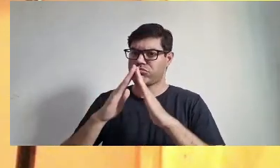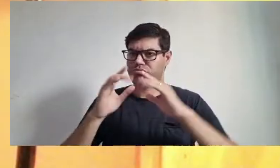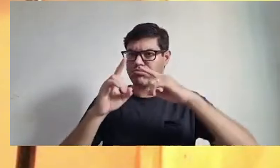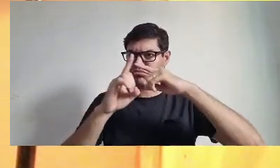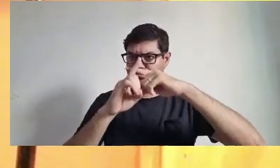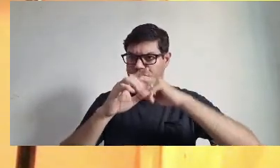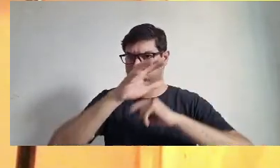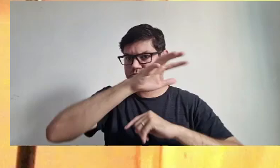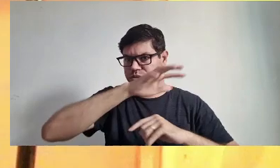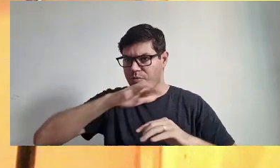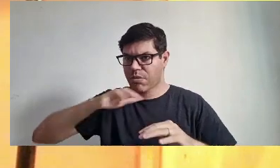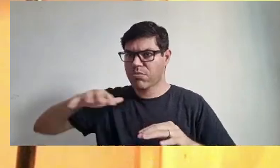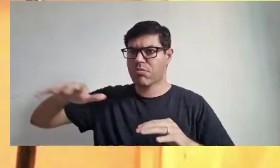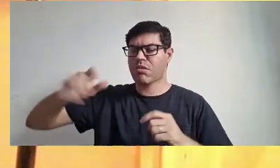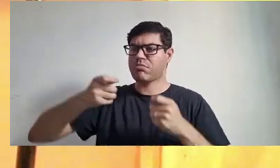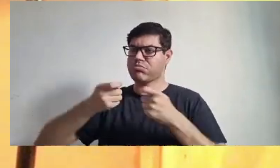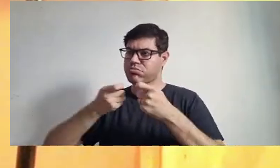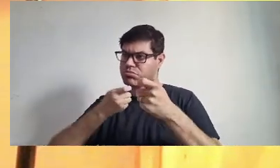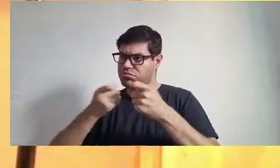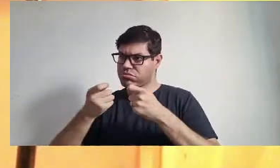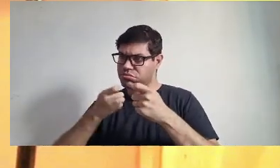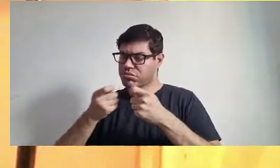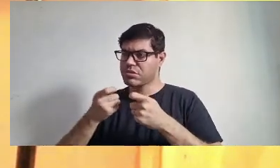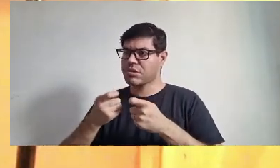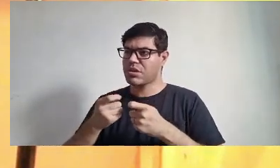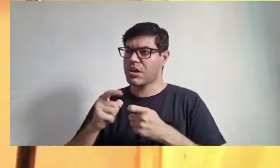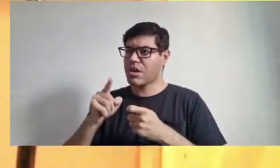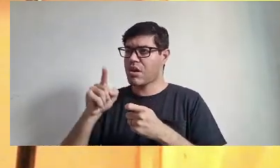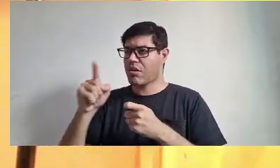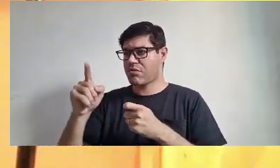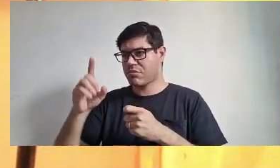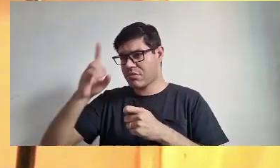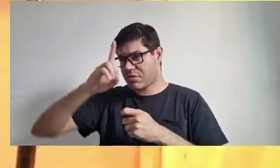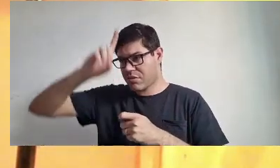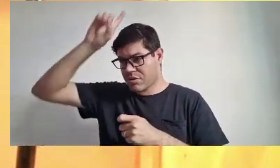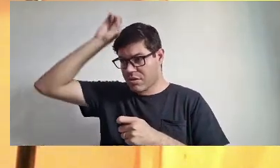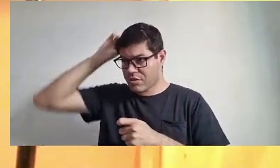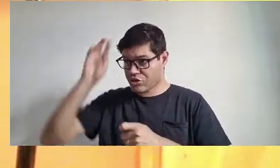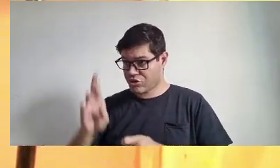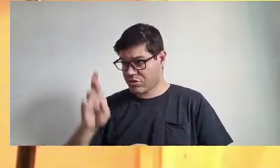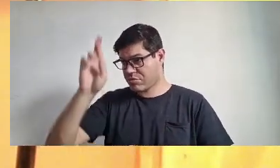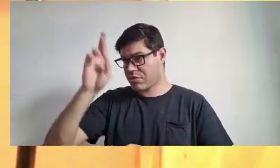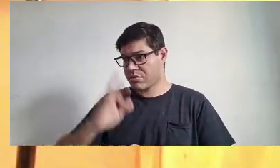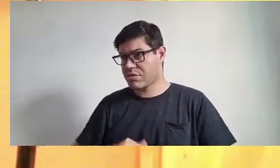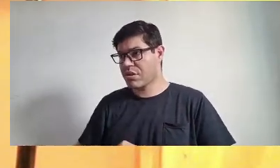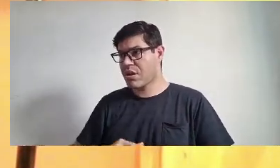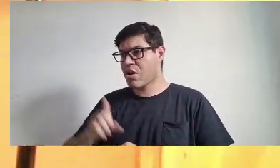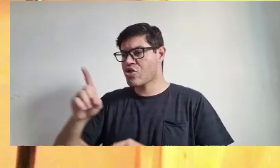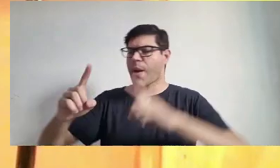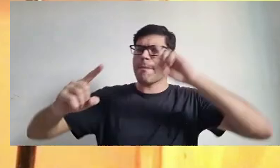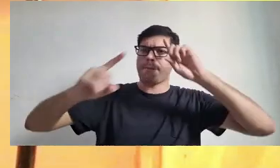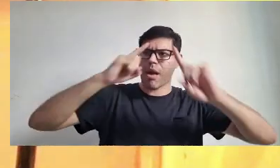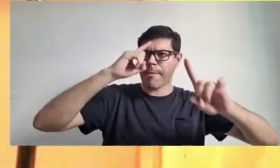todo esse controle, né? Mas o senhor é o cabeça. Sim. O senhor que determina o que vai fazer? A